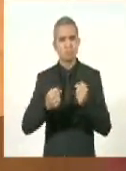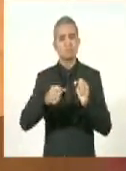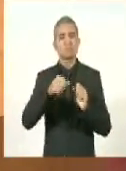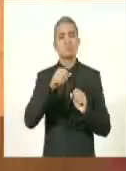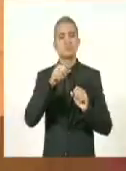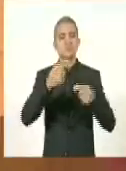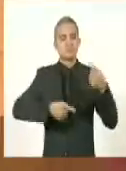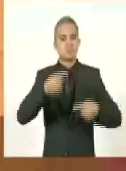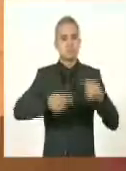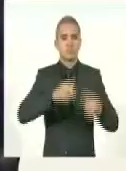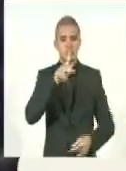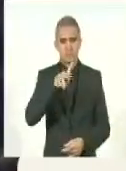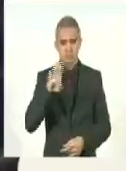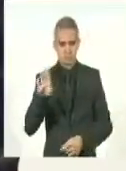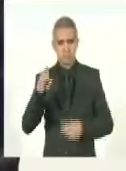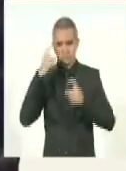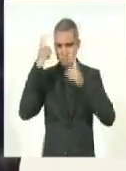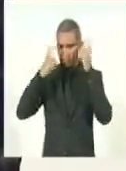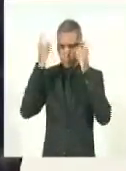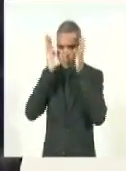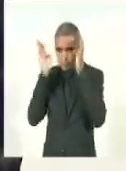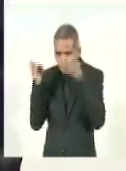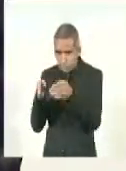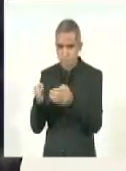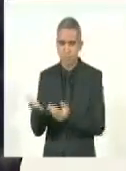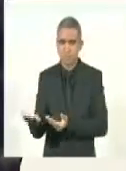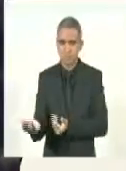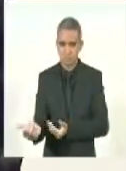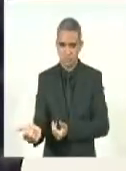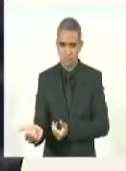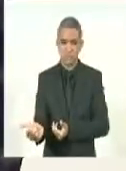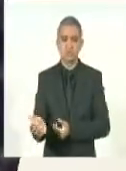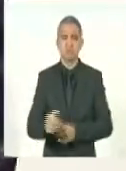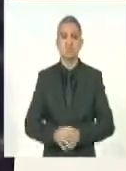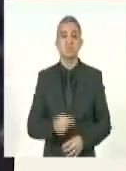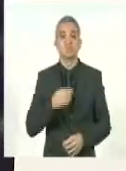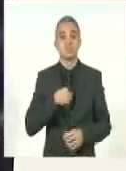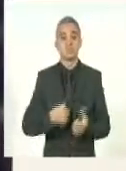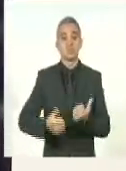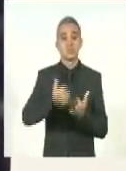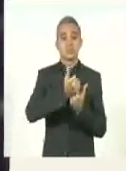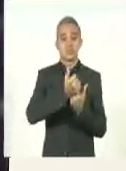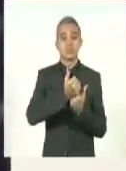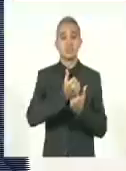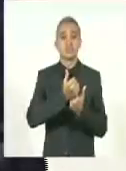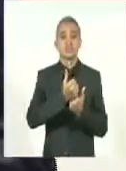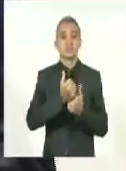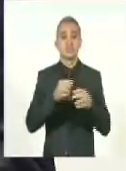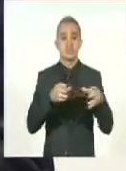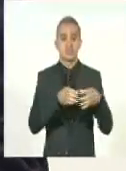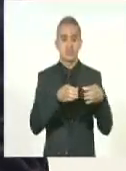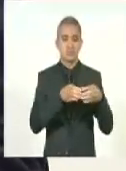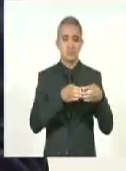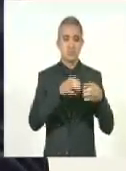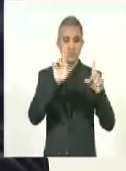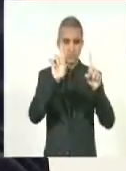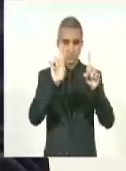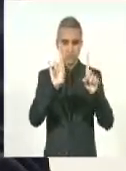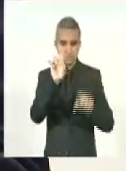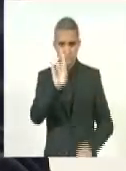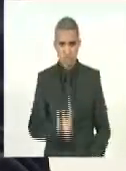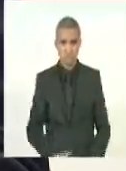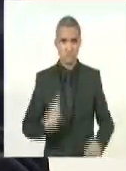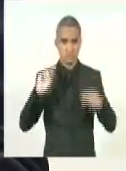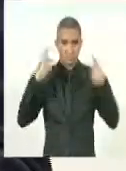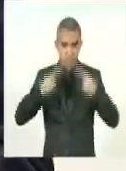preocupação com o jovem. Como vice-presidente da Comissão de Direitos Humanos, vice-presidente da Comissão de Educação, a nossa preocupação com o